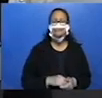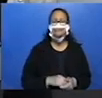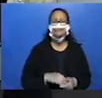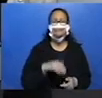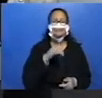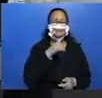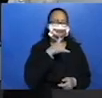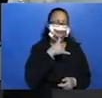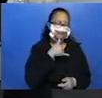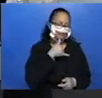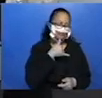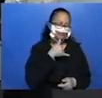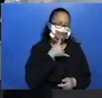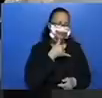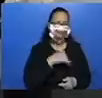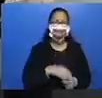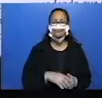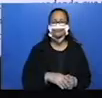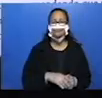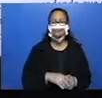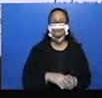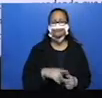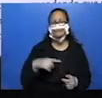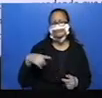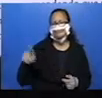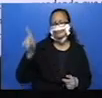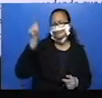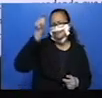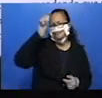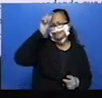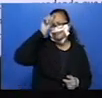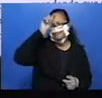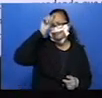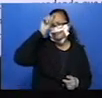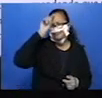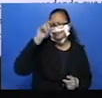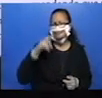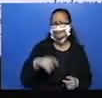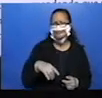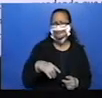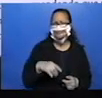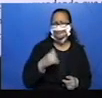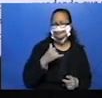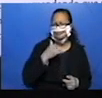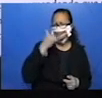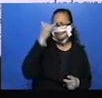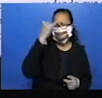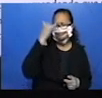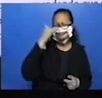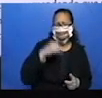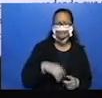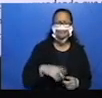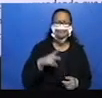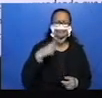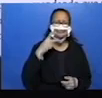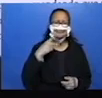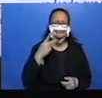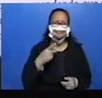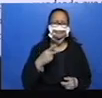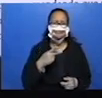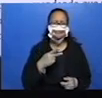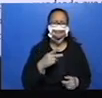Eu me aborrecia. Ir ao Egito e se chatear? O que eu iria contar quando voltasse ao